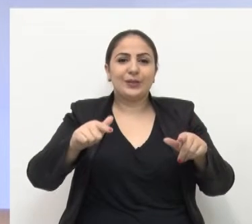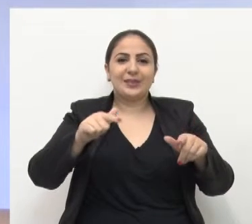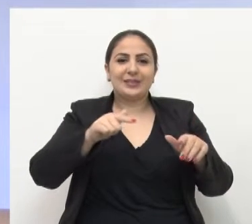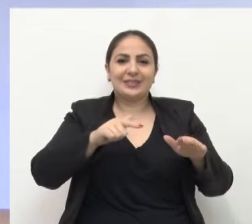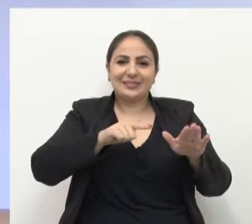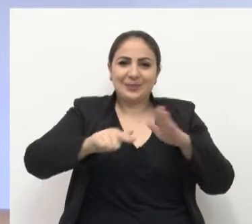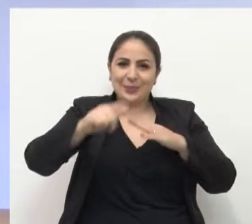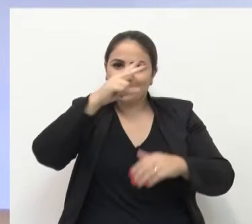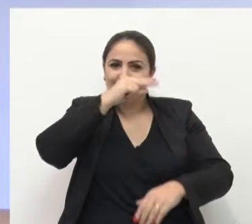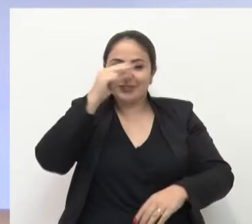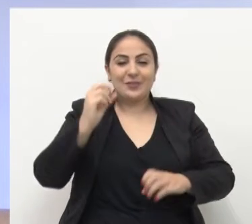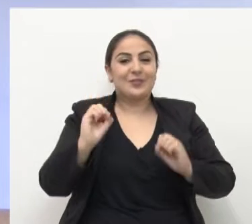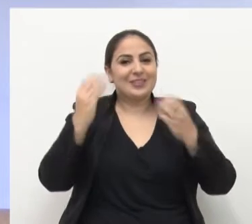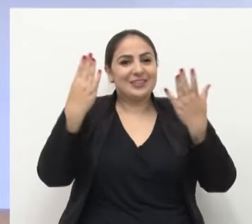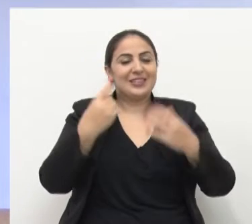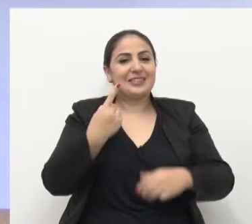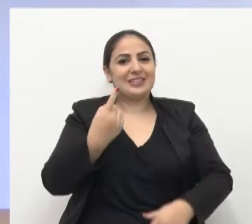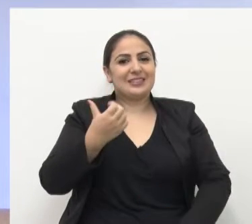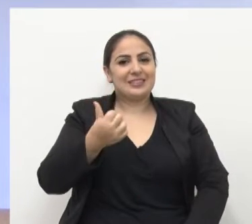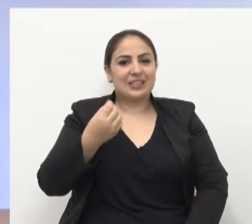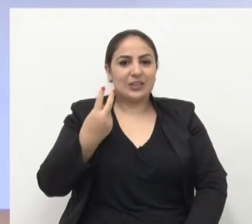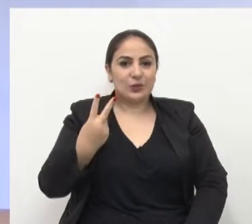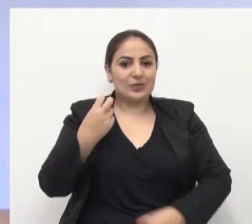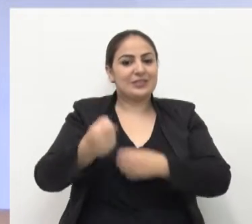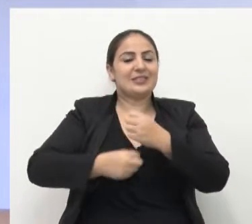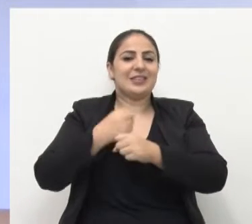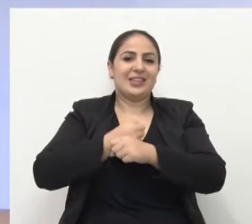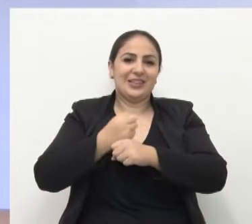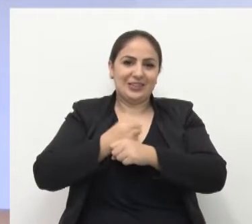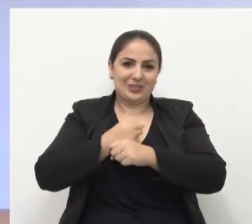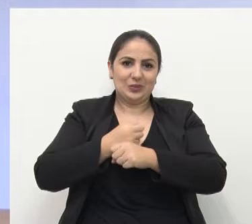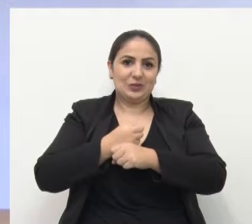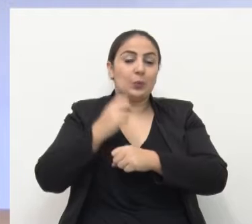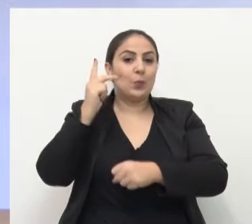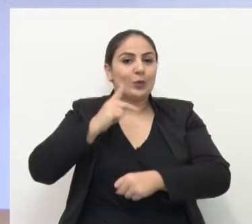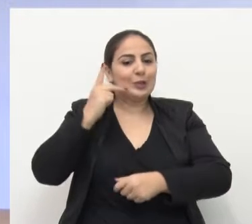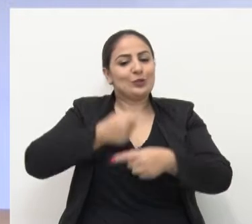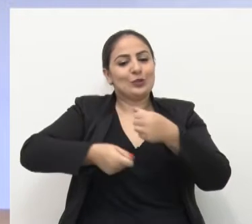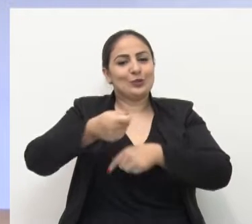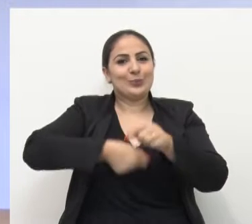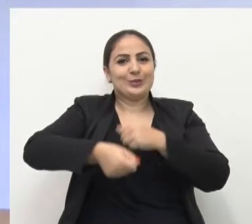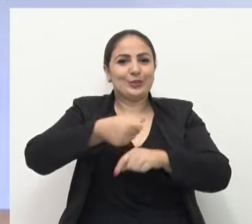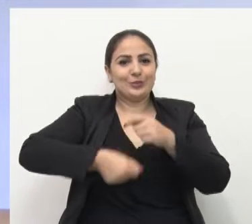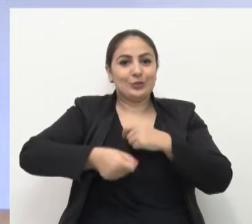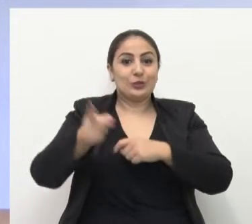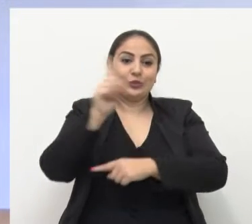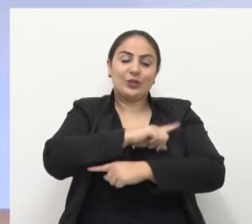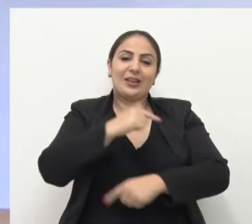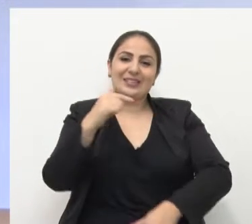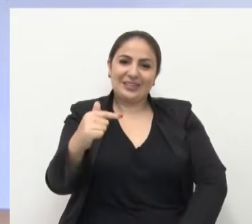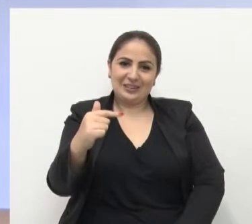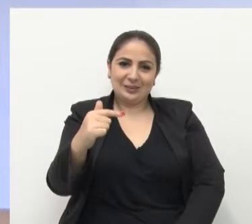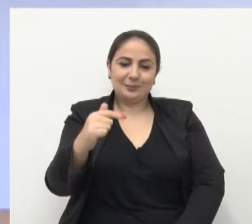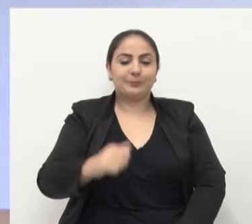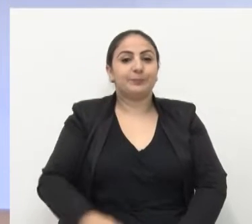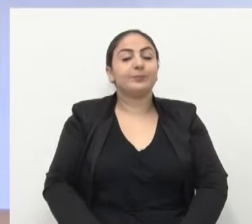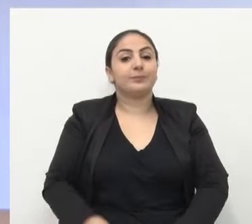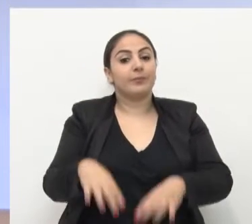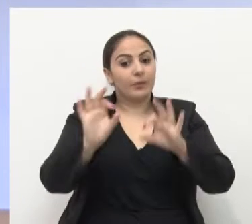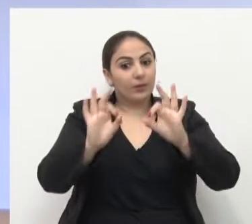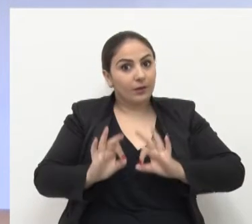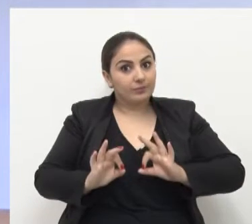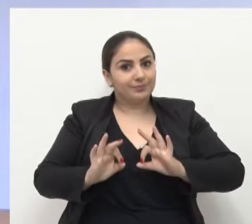da semana do município que comemora 162 anos de emancipação político administrativa no dia 7